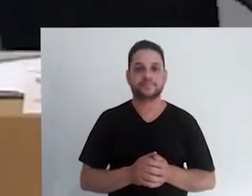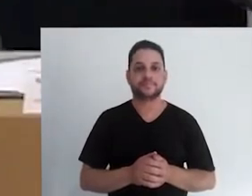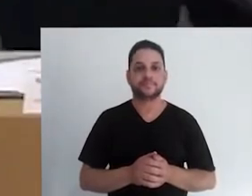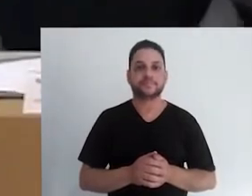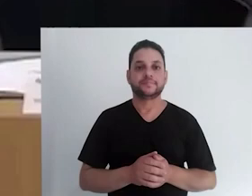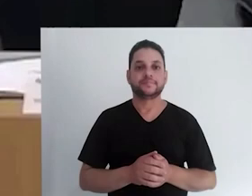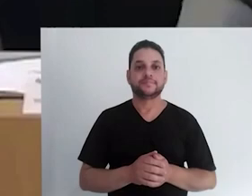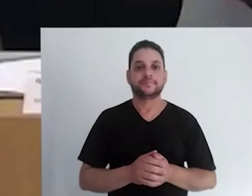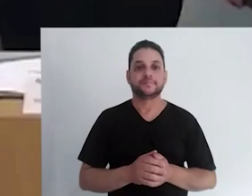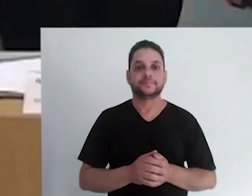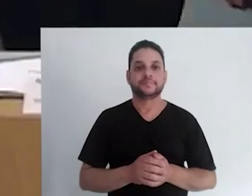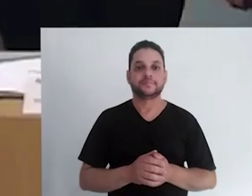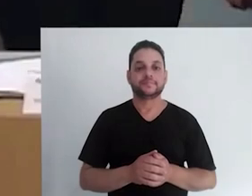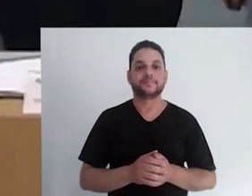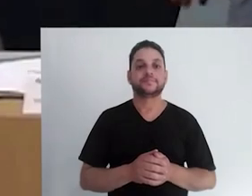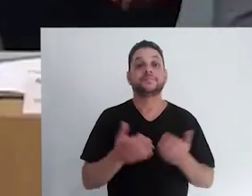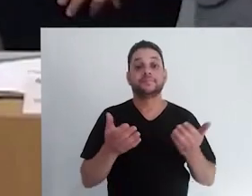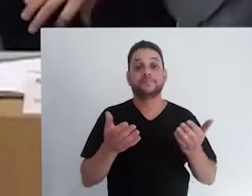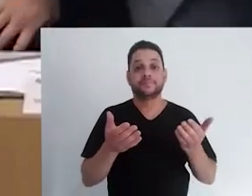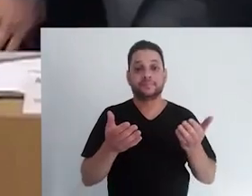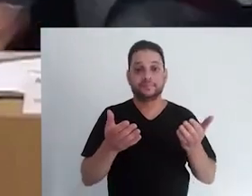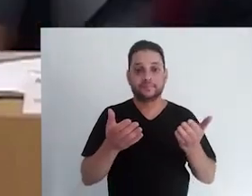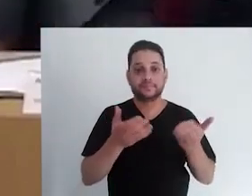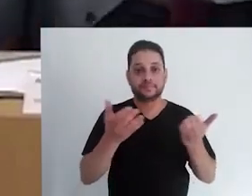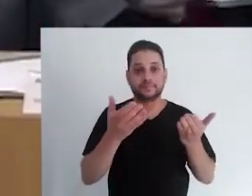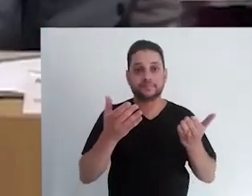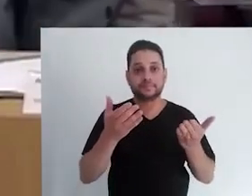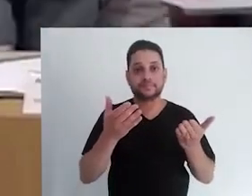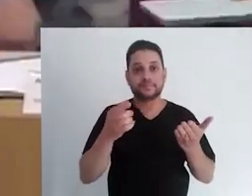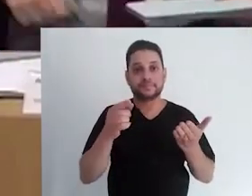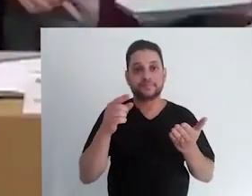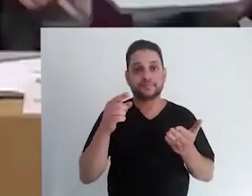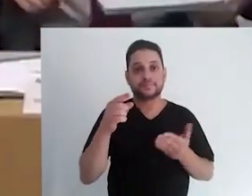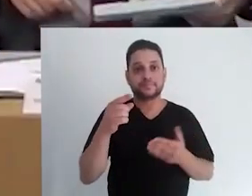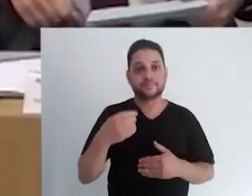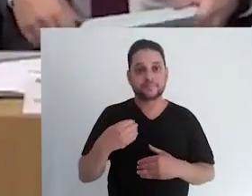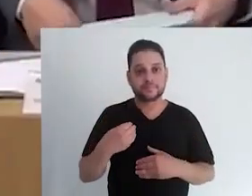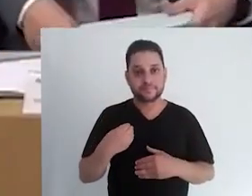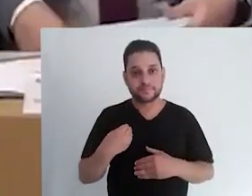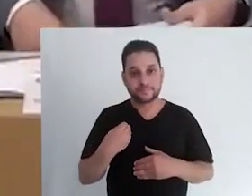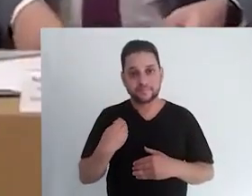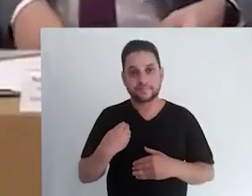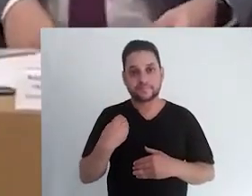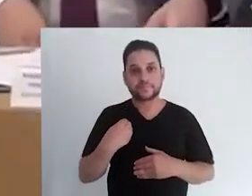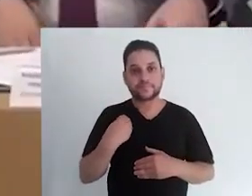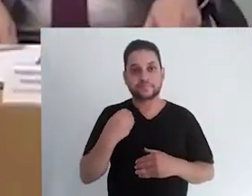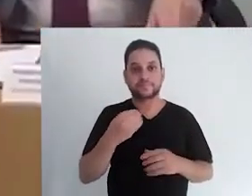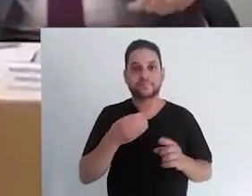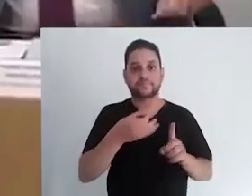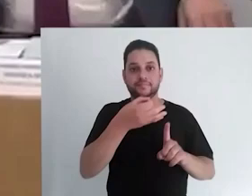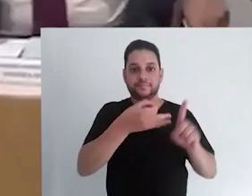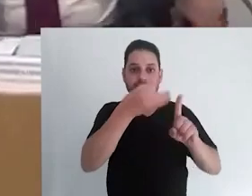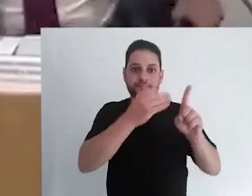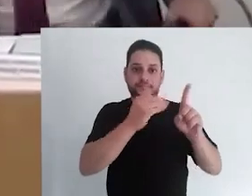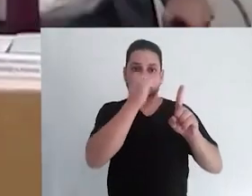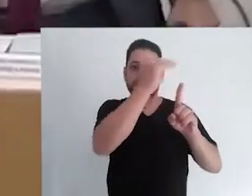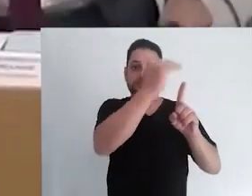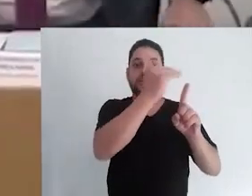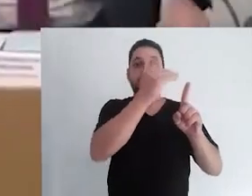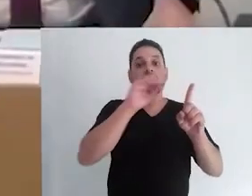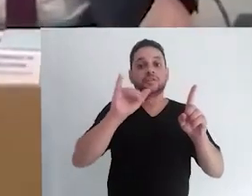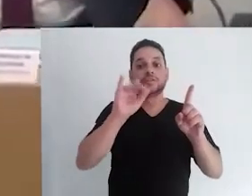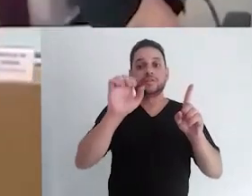Eu quero aqui registrar a presença que muito nos honra do desembargador Jean Marcos,